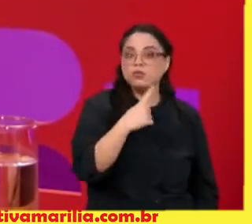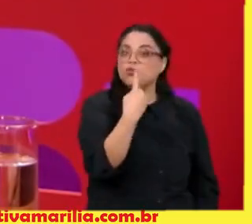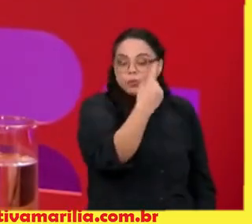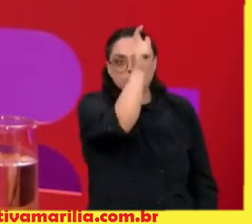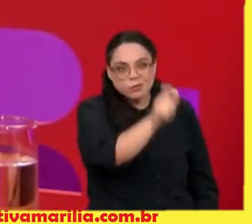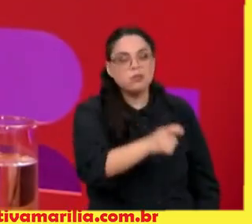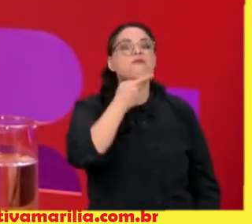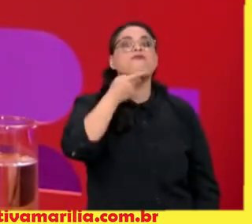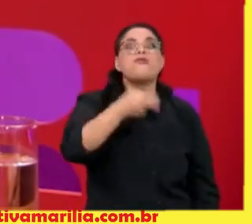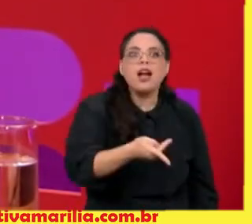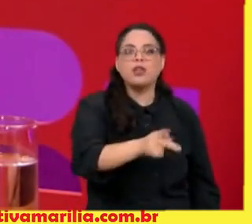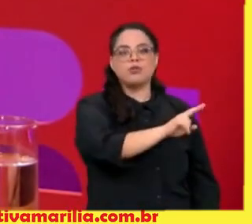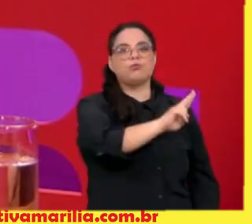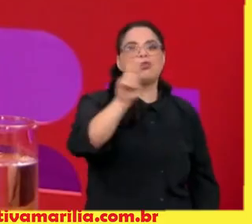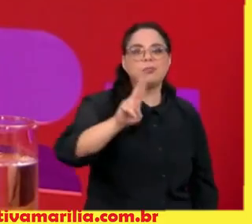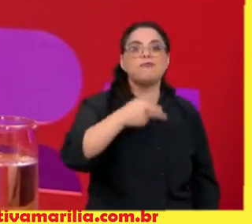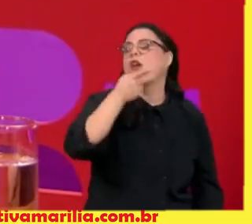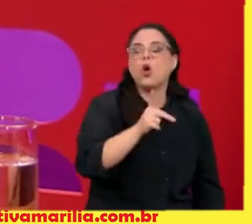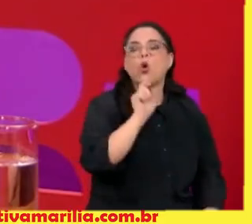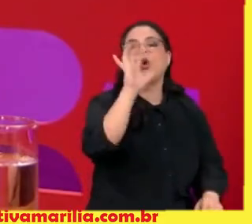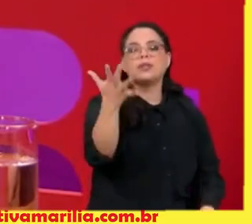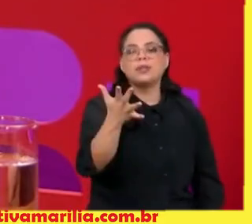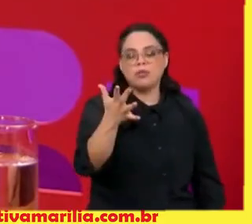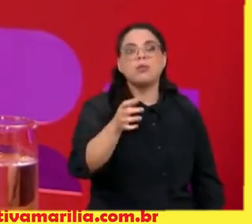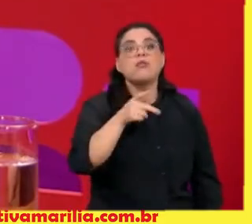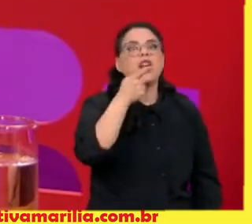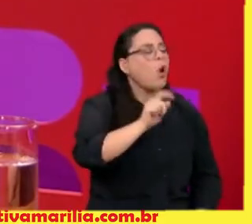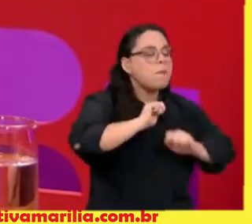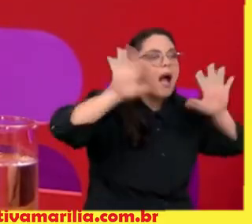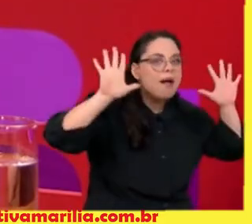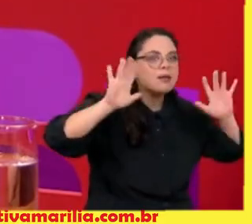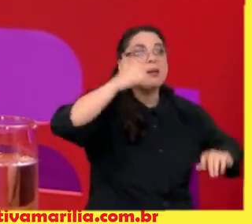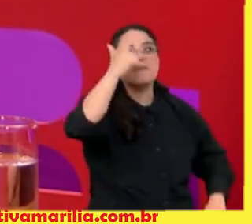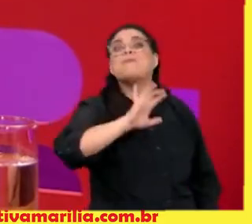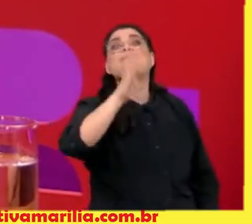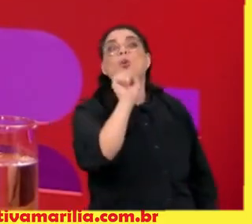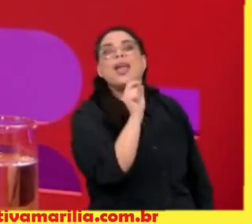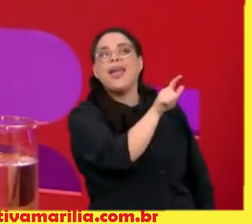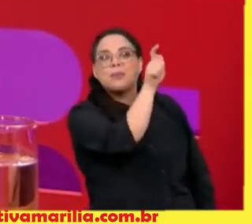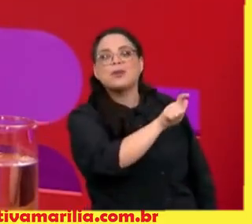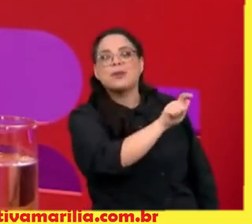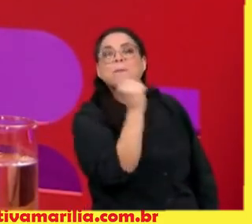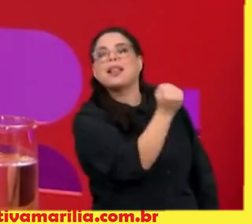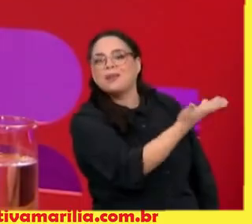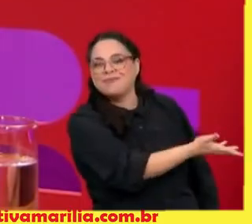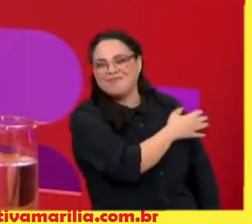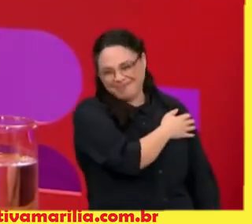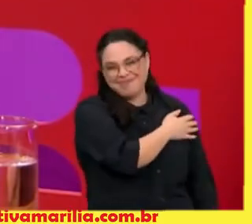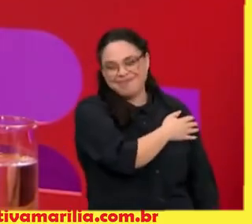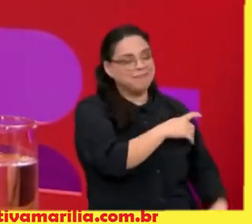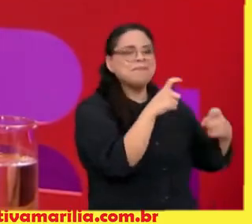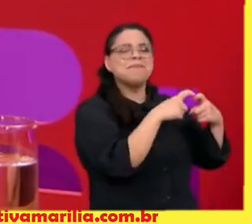que falou. E esse cara foi morto. E o laudo foi latrocínio.